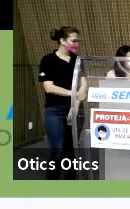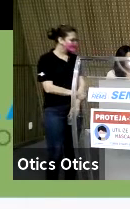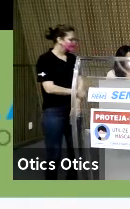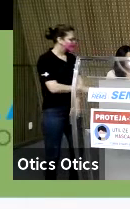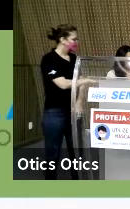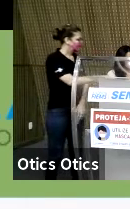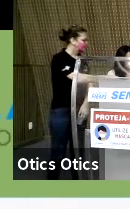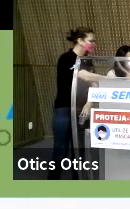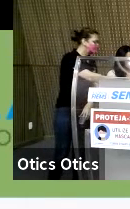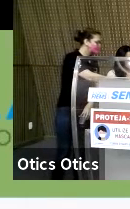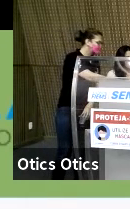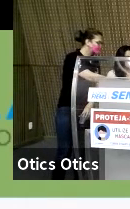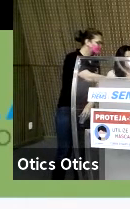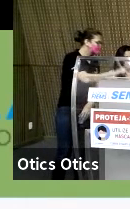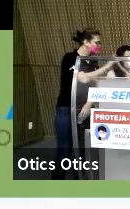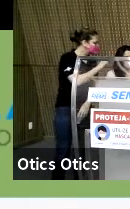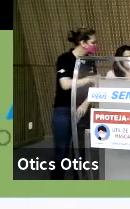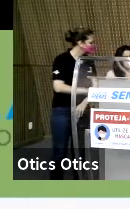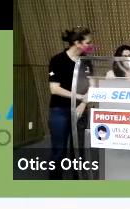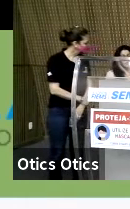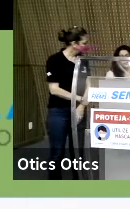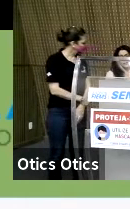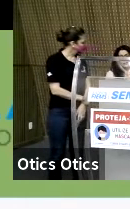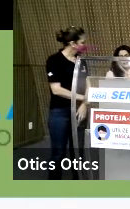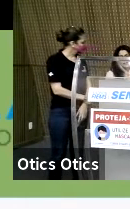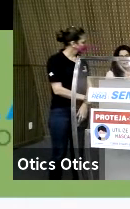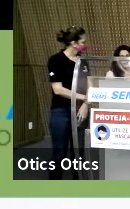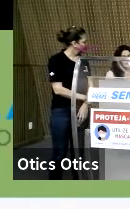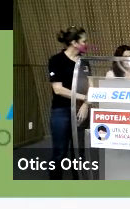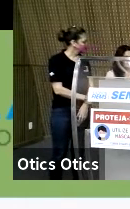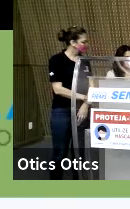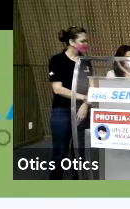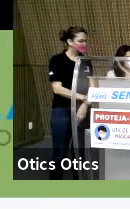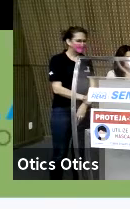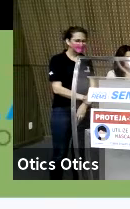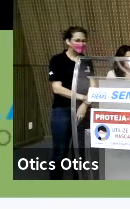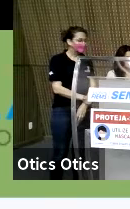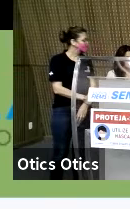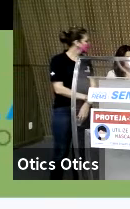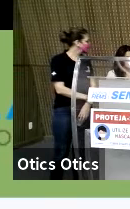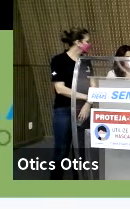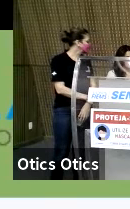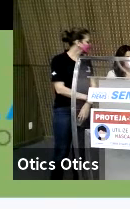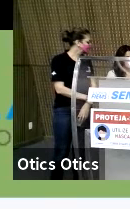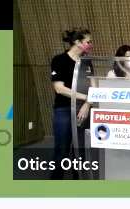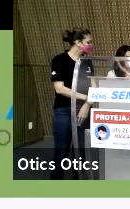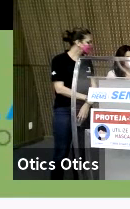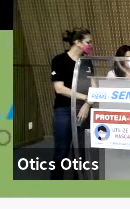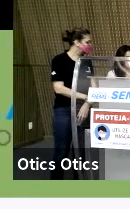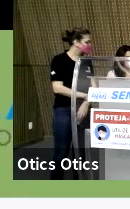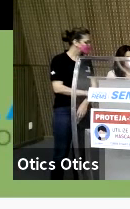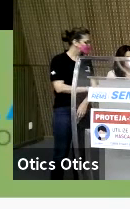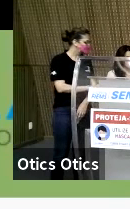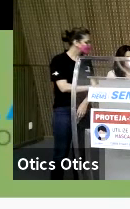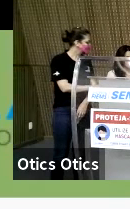11%, no segundo quadrimestre 9,5%, no terceiro quadrimestre 9%, no primeiro de